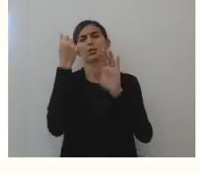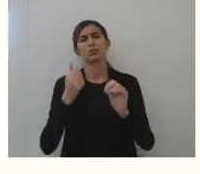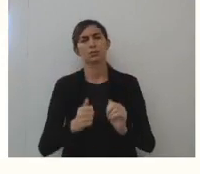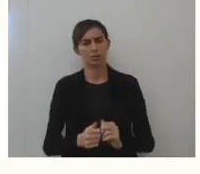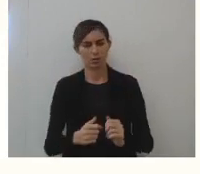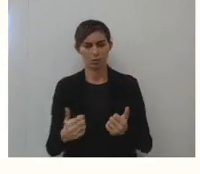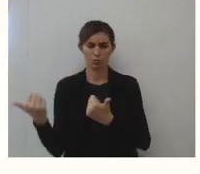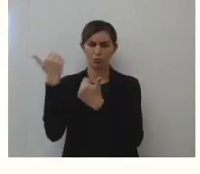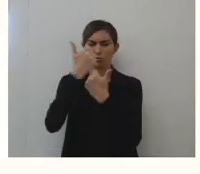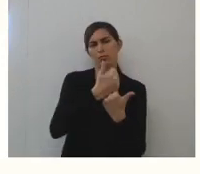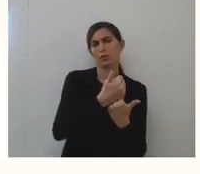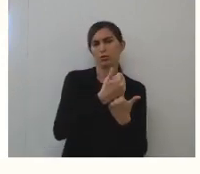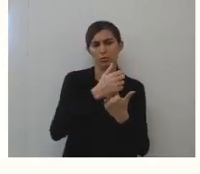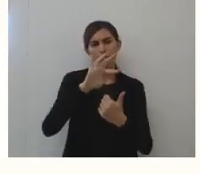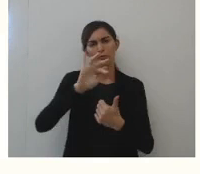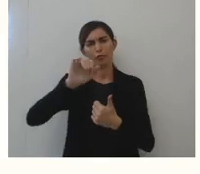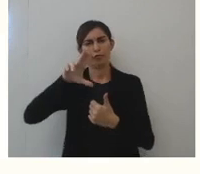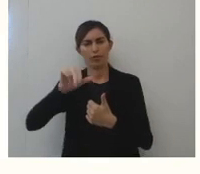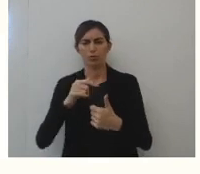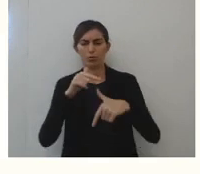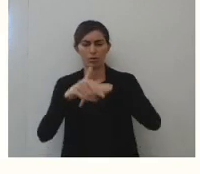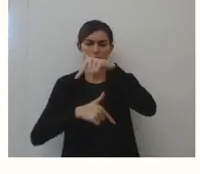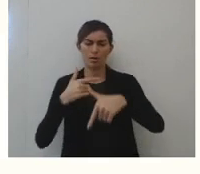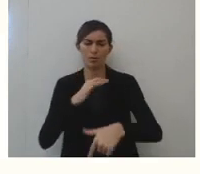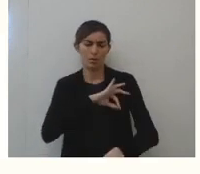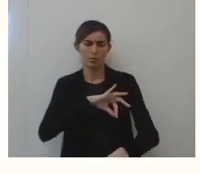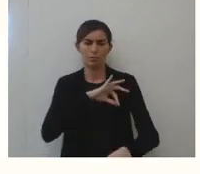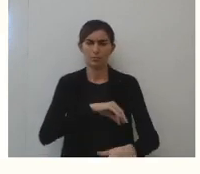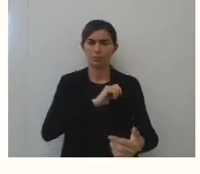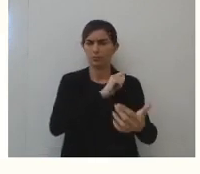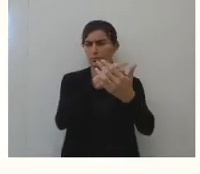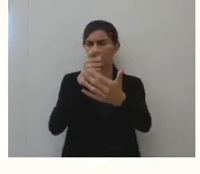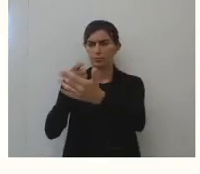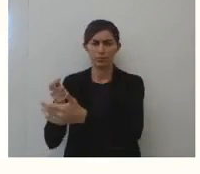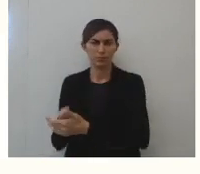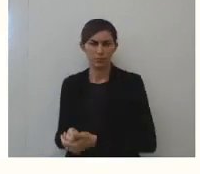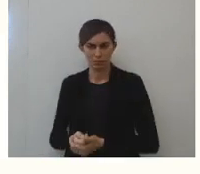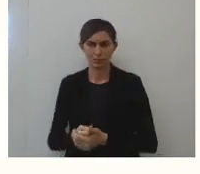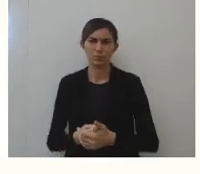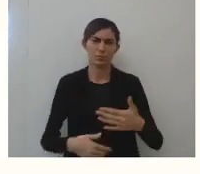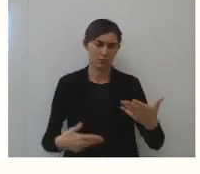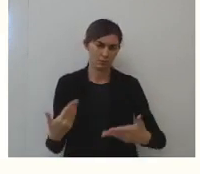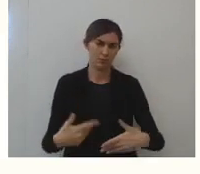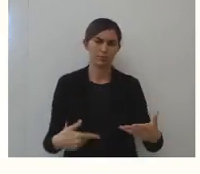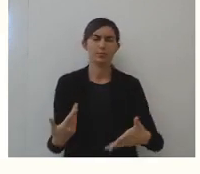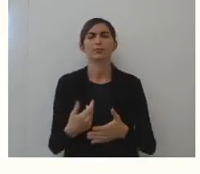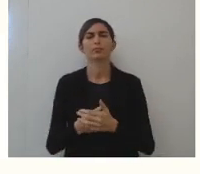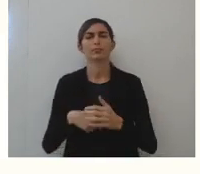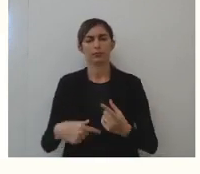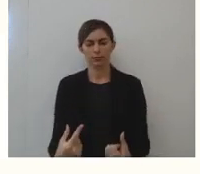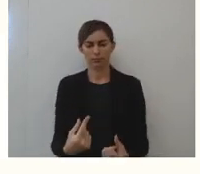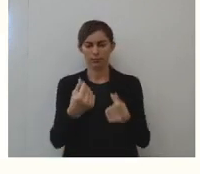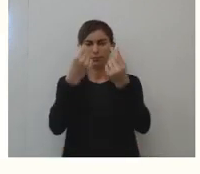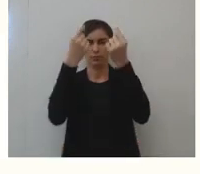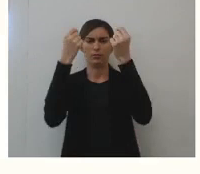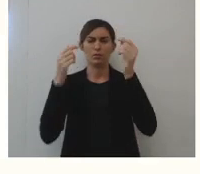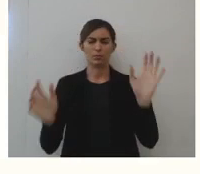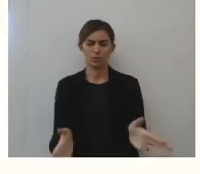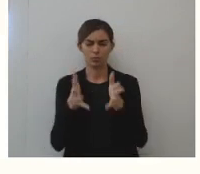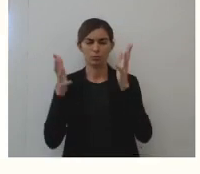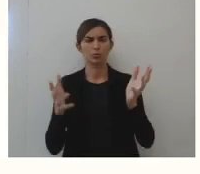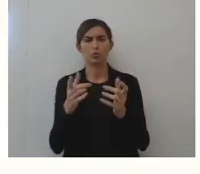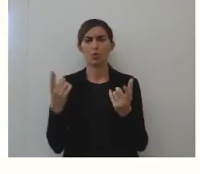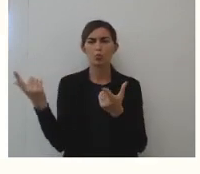propriedade feudal, e no trabalho assalariado, que substituiu o trabalho servil do feudalismo. O capitalismo é movido